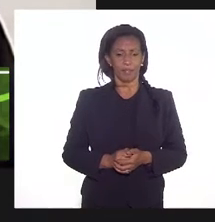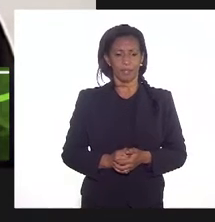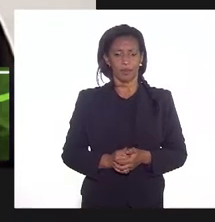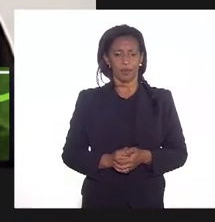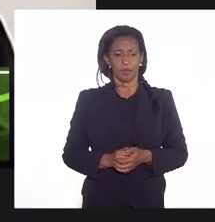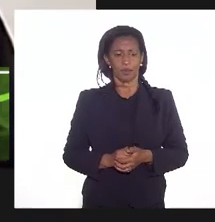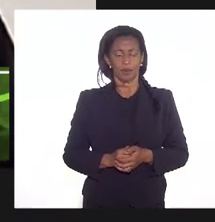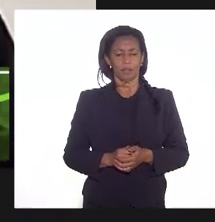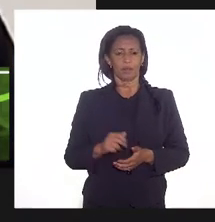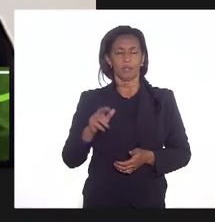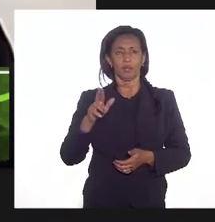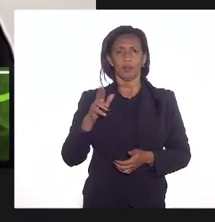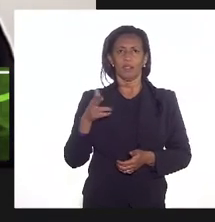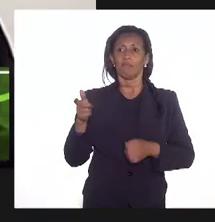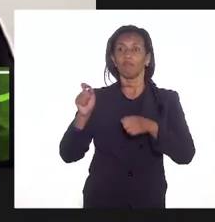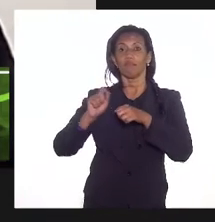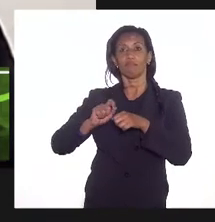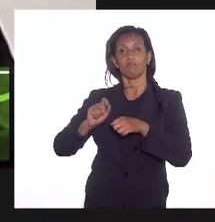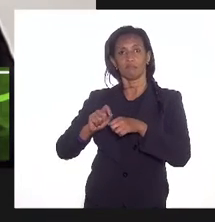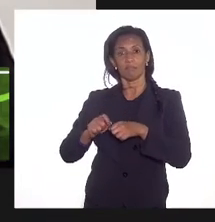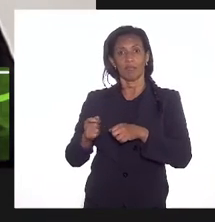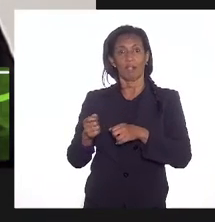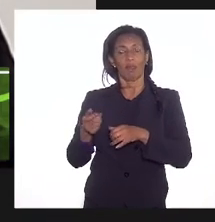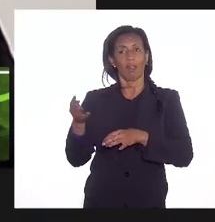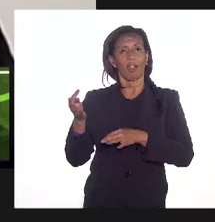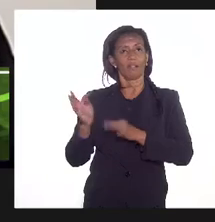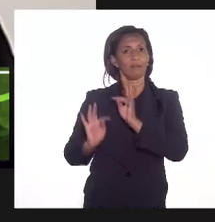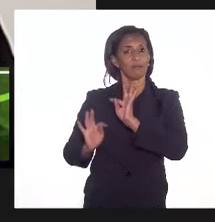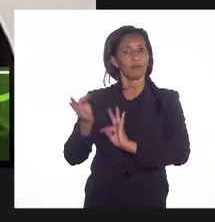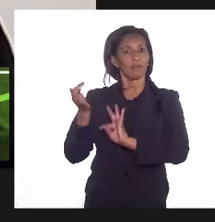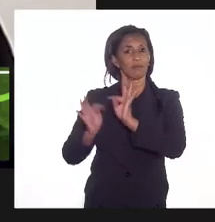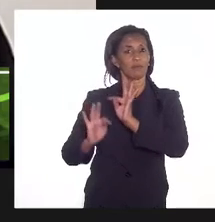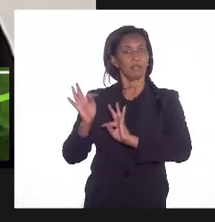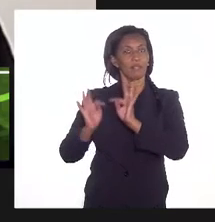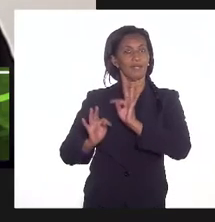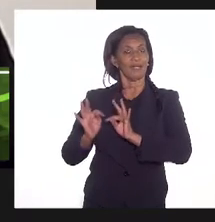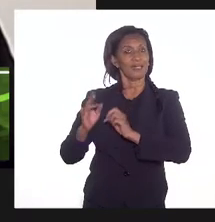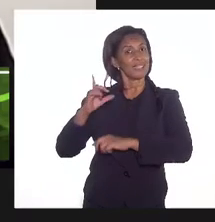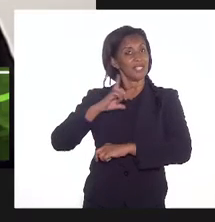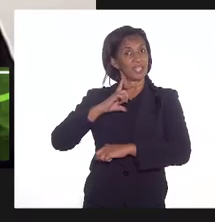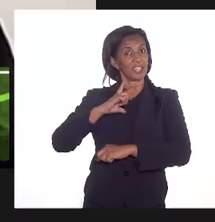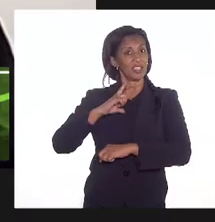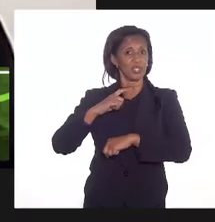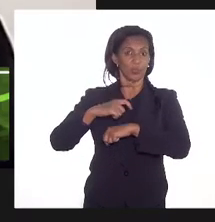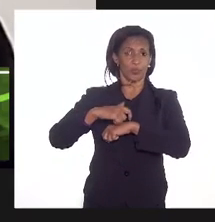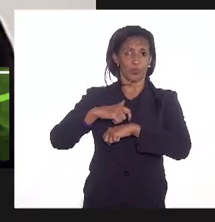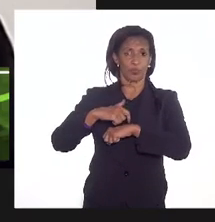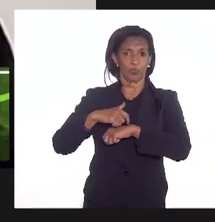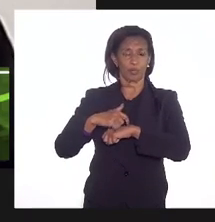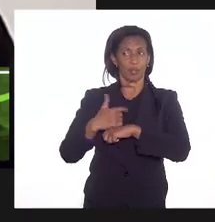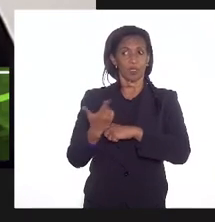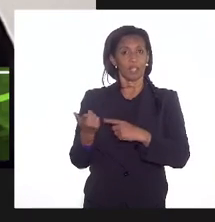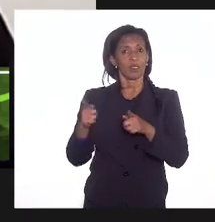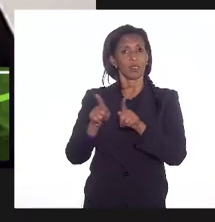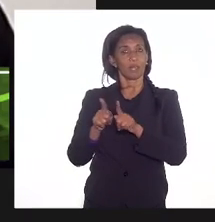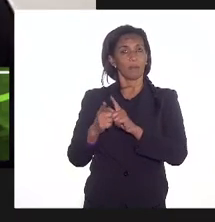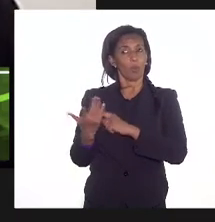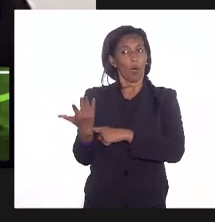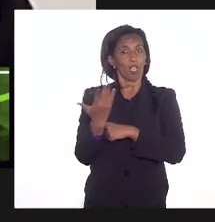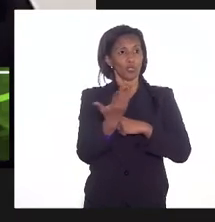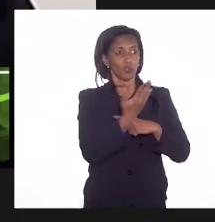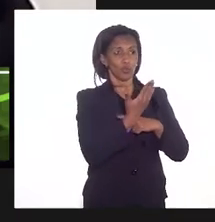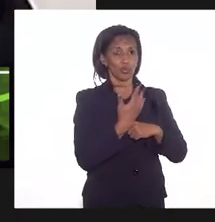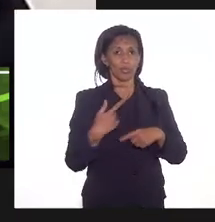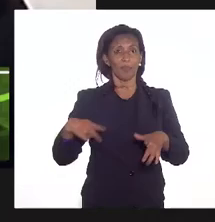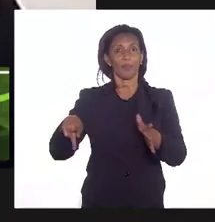utilizar a tecnologia presente no momento e com muita ajuda inclusive dos nossos